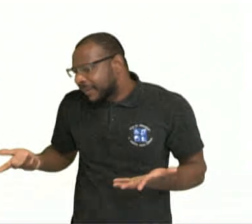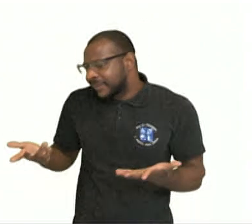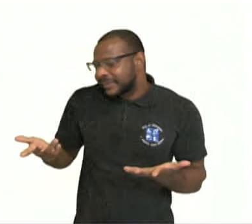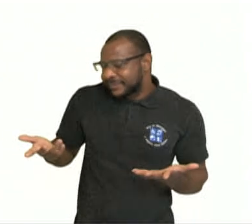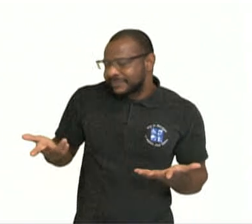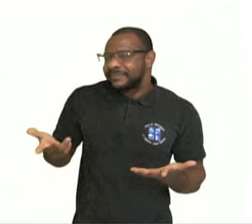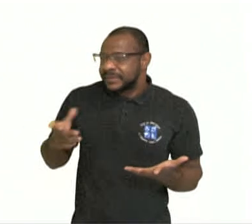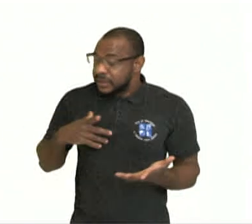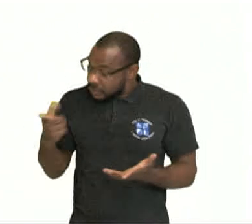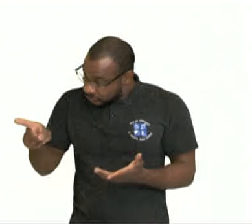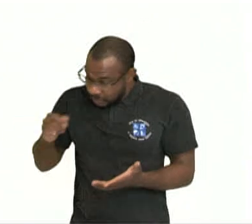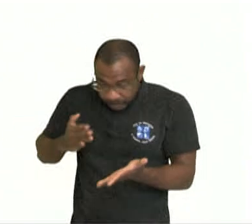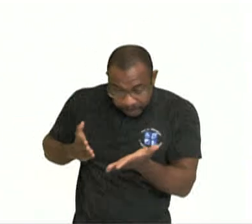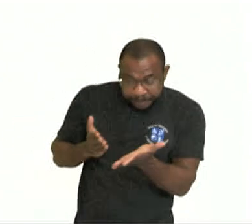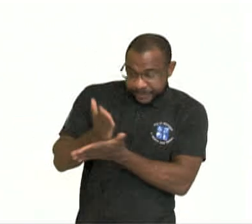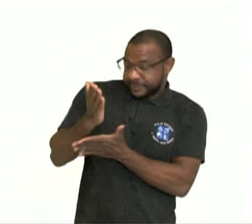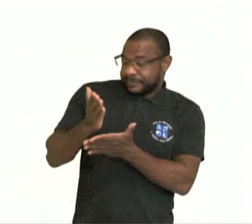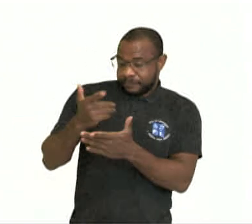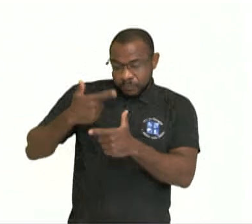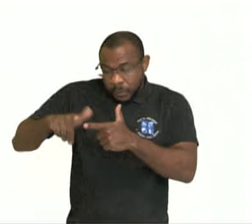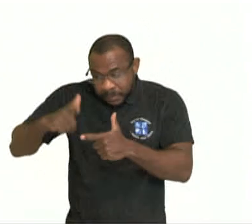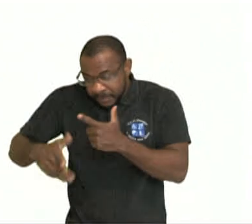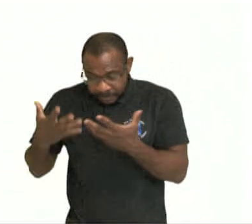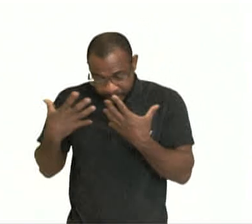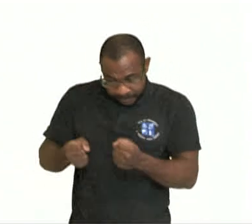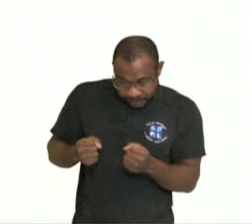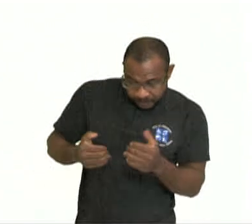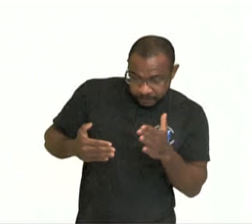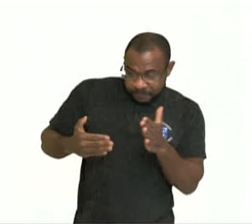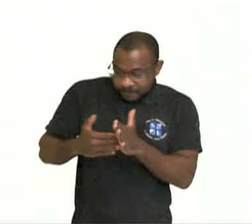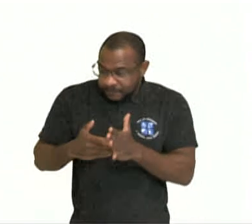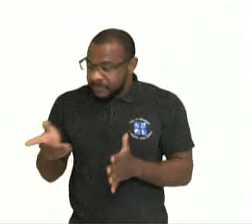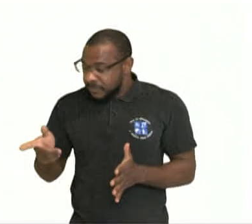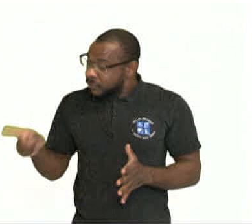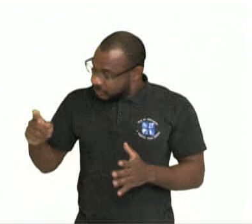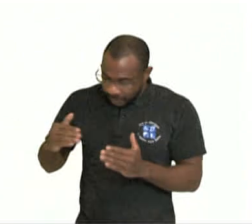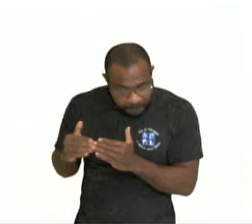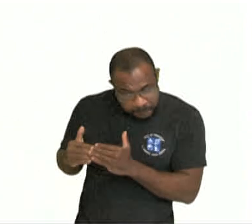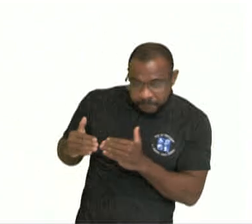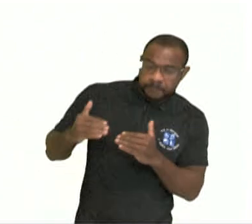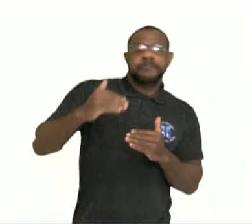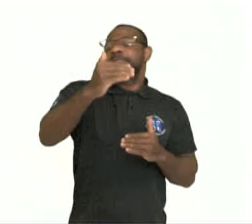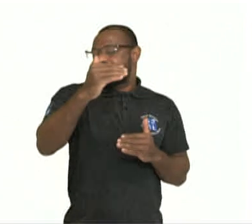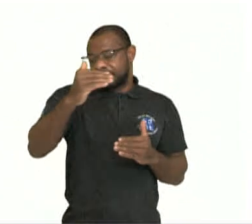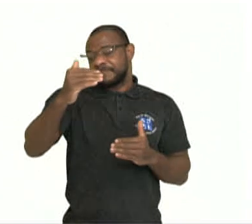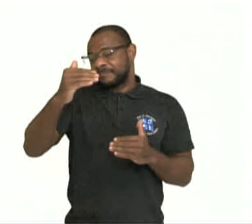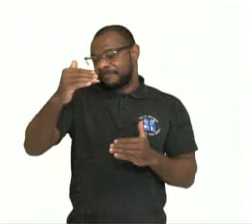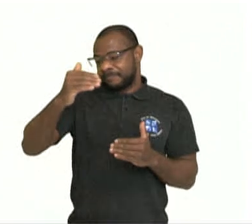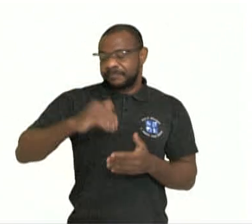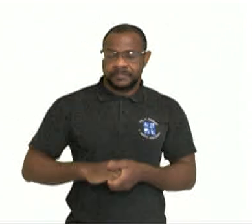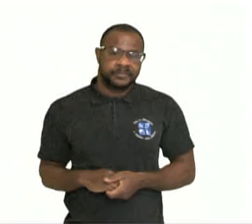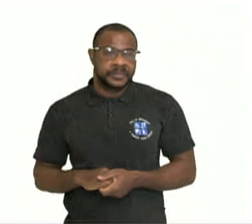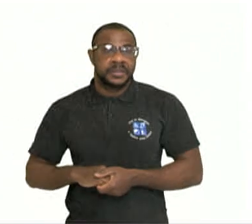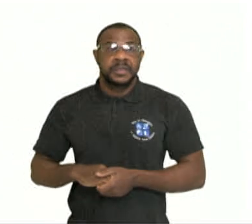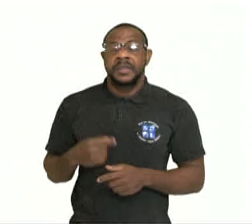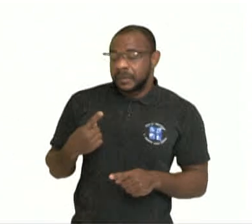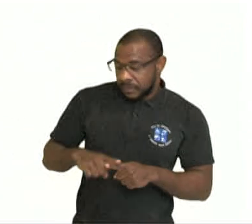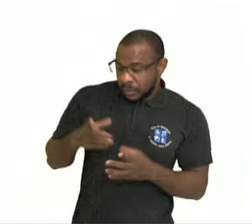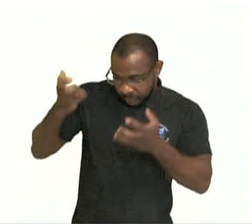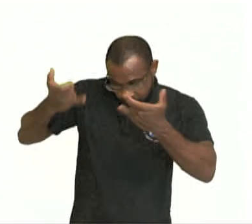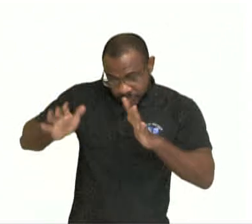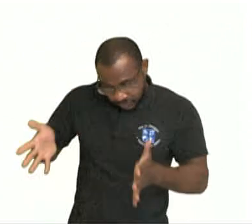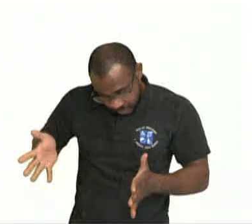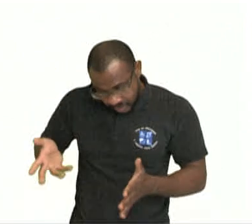Ultrapassado esse obstáculo e aceites os teus limites, será capaz de ir muito mais além do que julgavas conseguir. Como mencionei